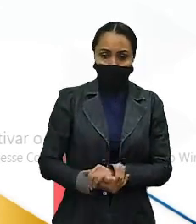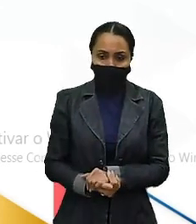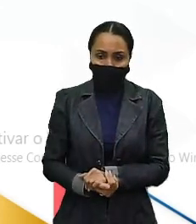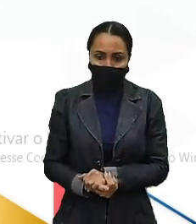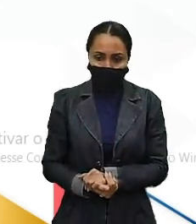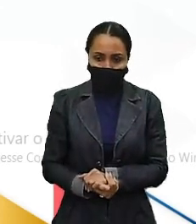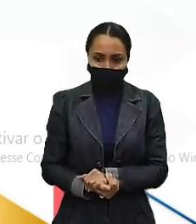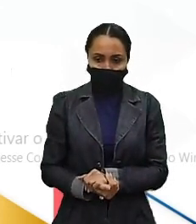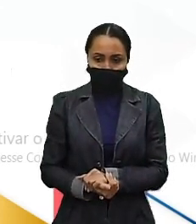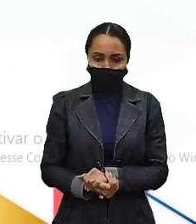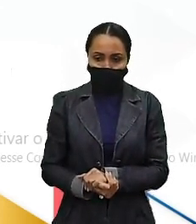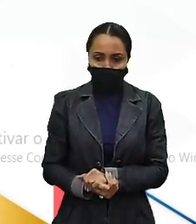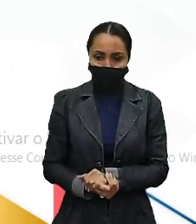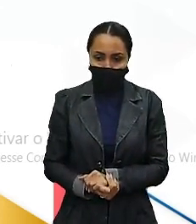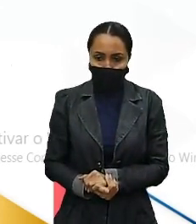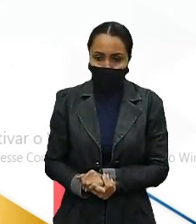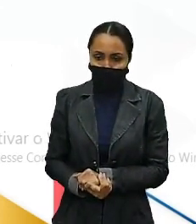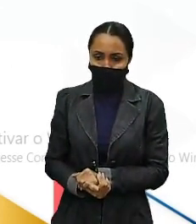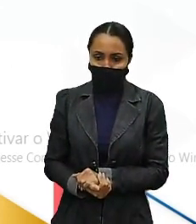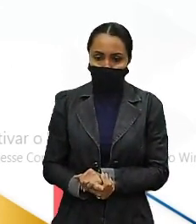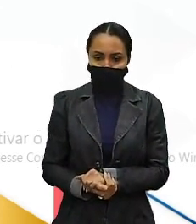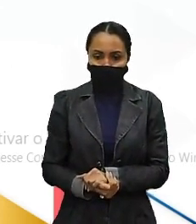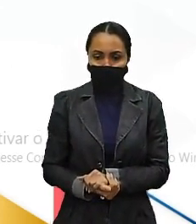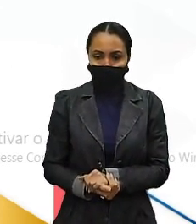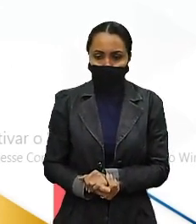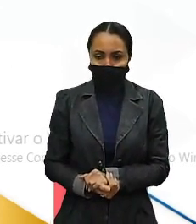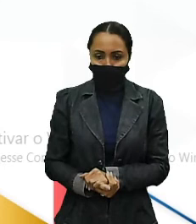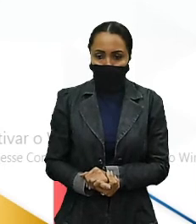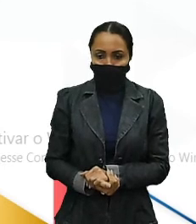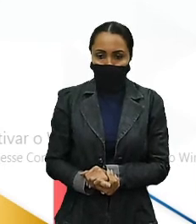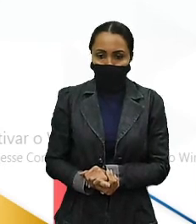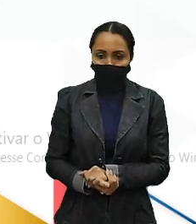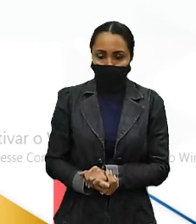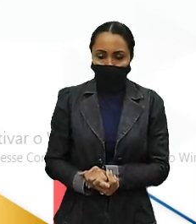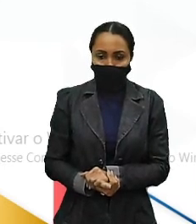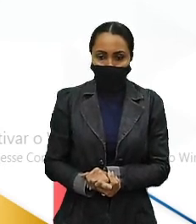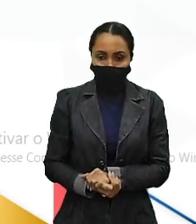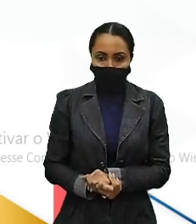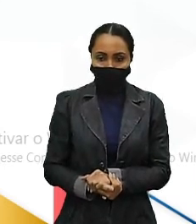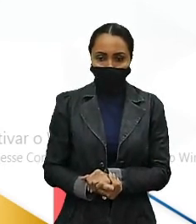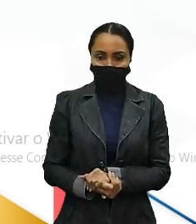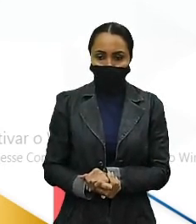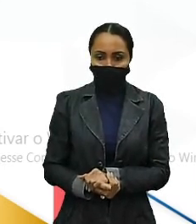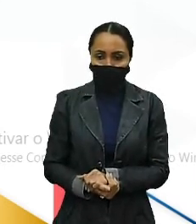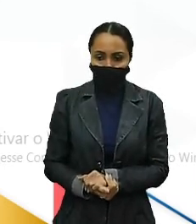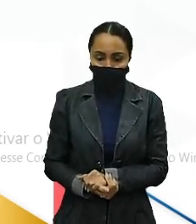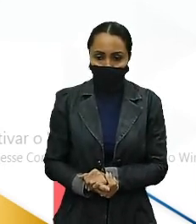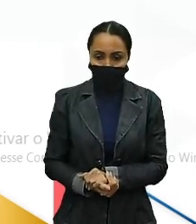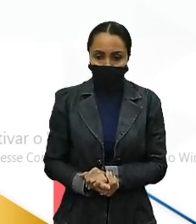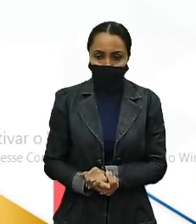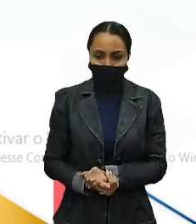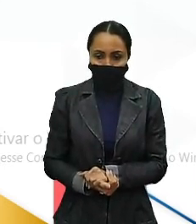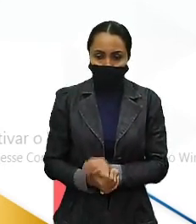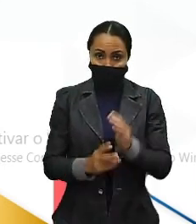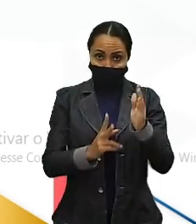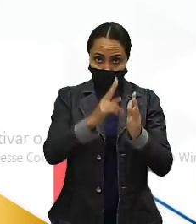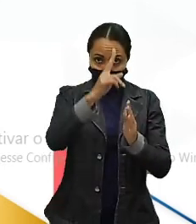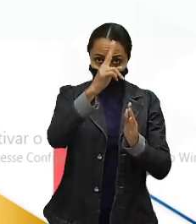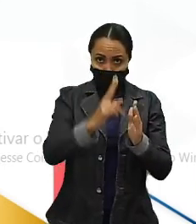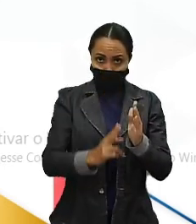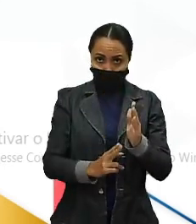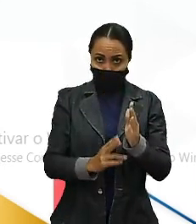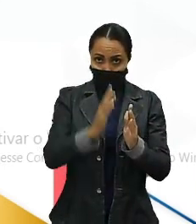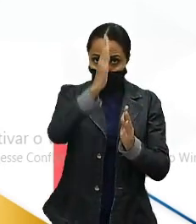é mais fácil? Deixa eu ver aqui. Não, é melhor esse número 2, tá bom? Ó. A peça cortada ao meio ficaria assim. Quem